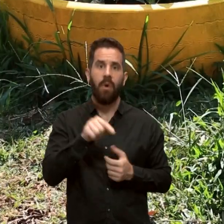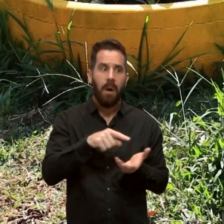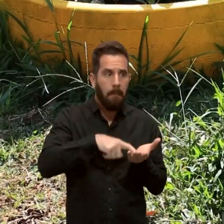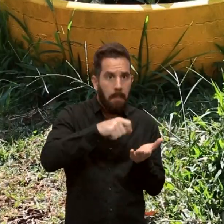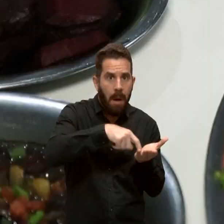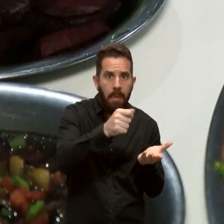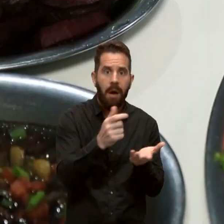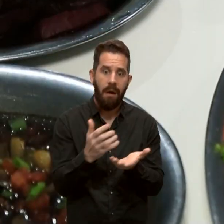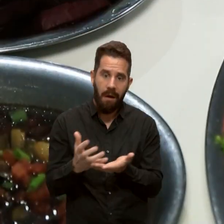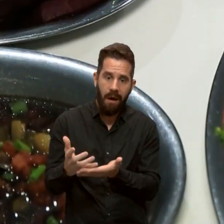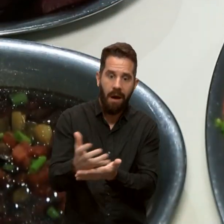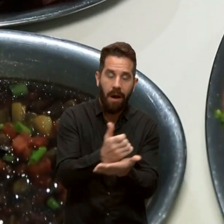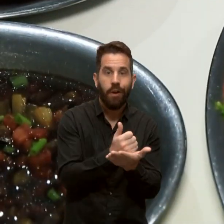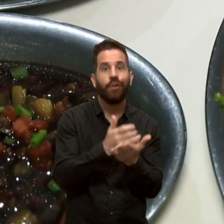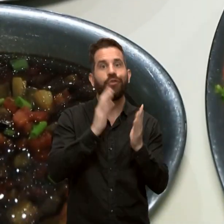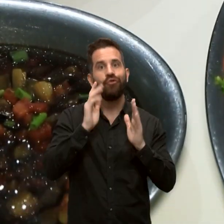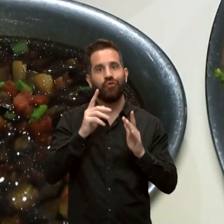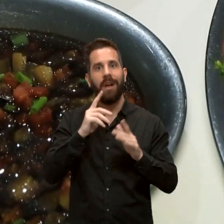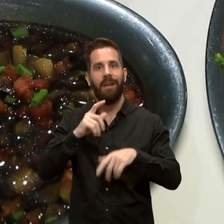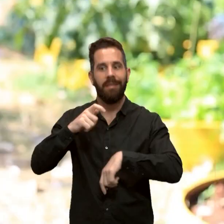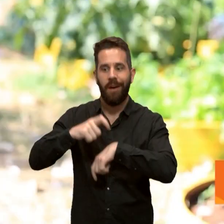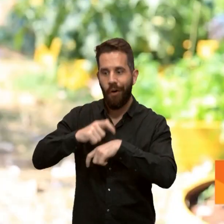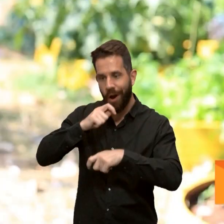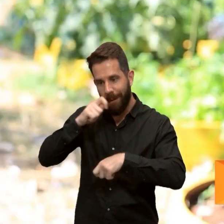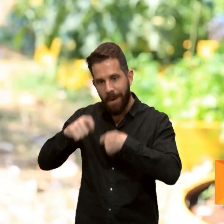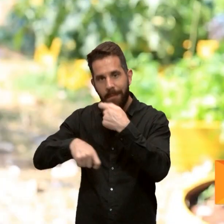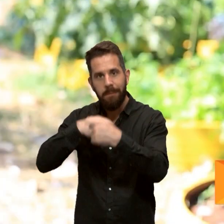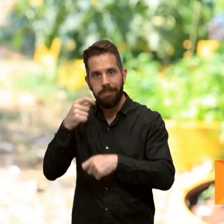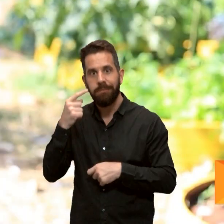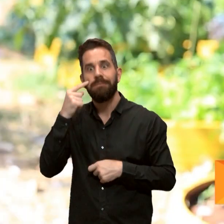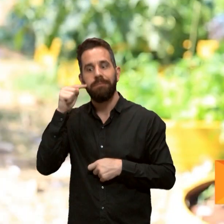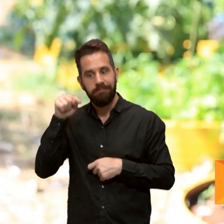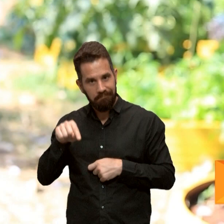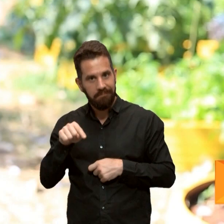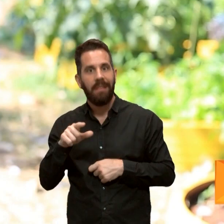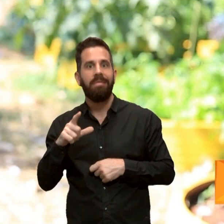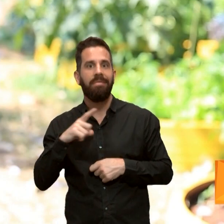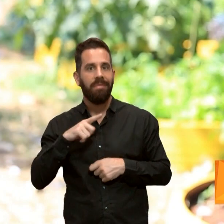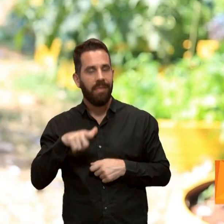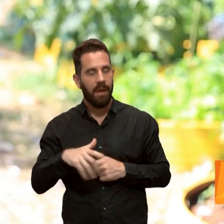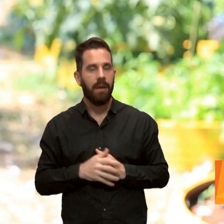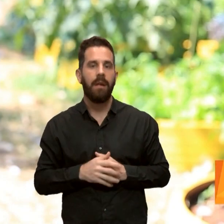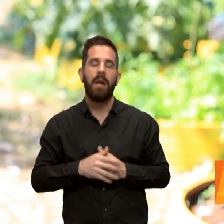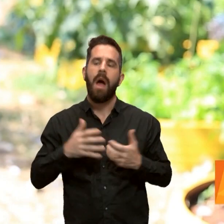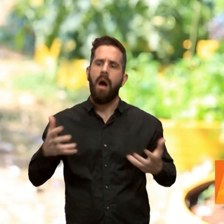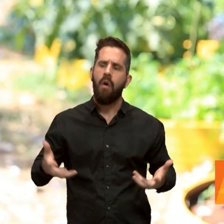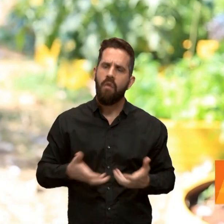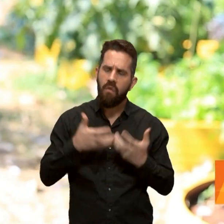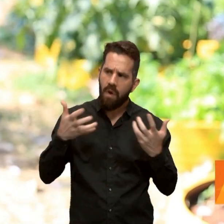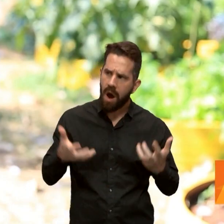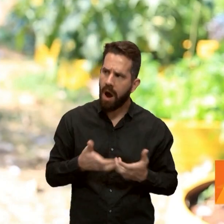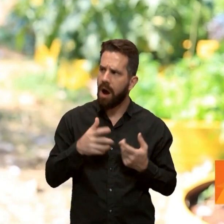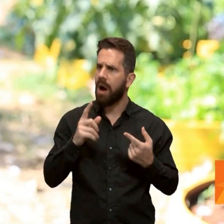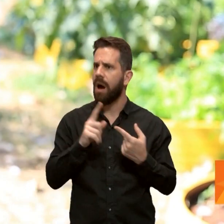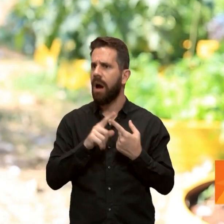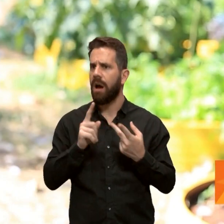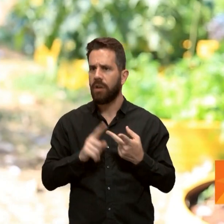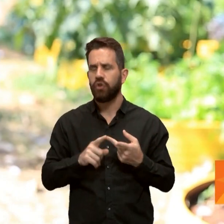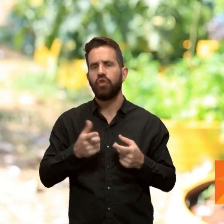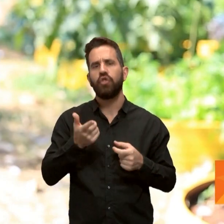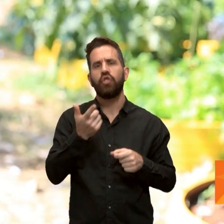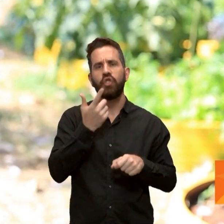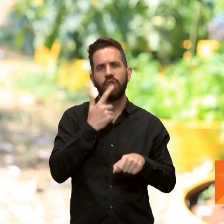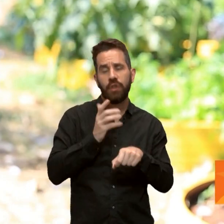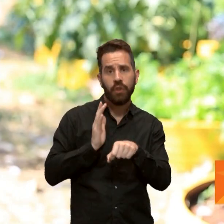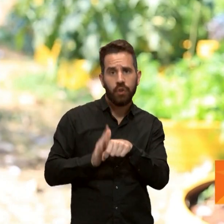plantar e colher já estão no prato dele. Alface e também